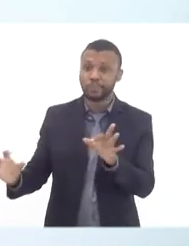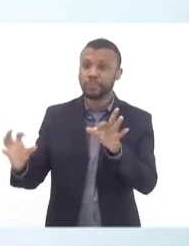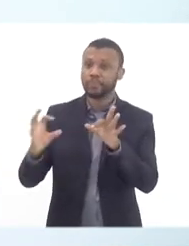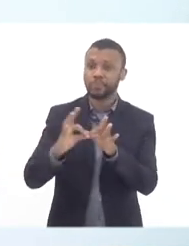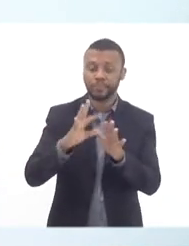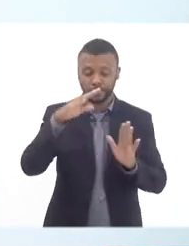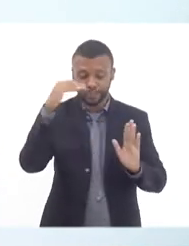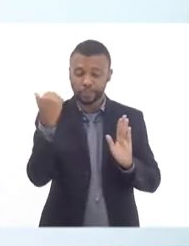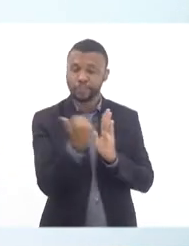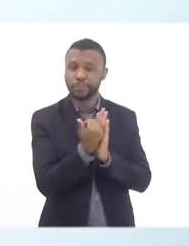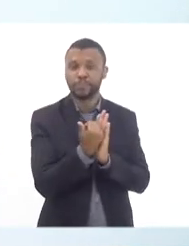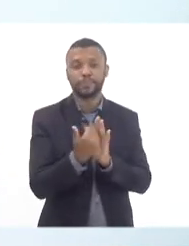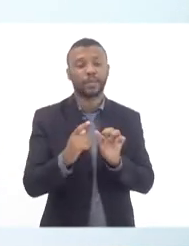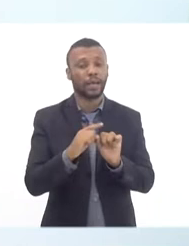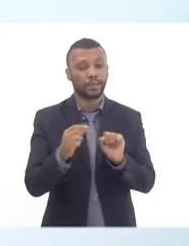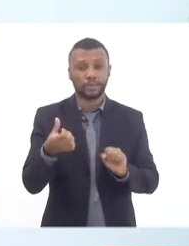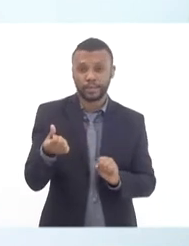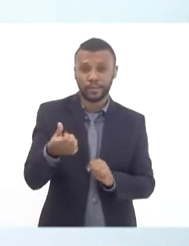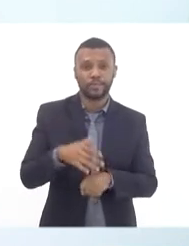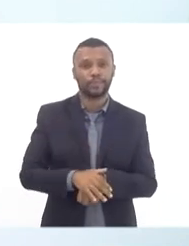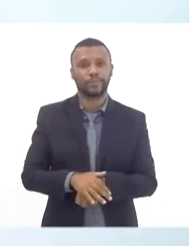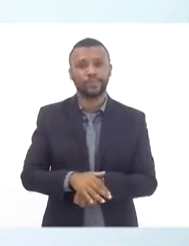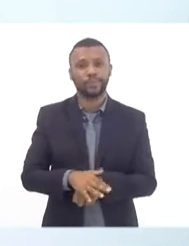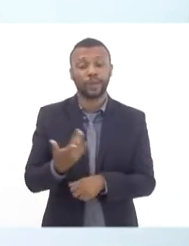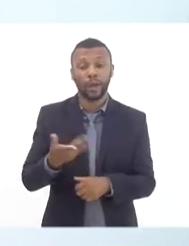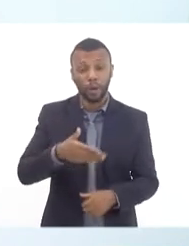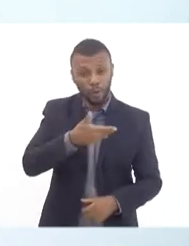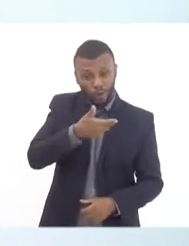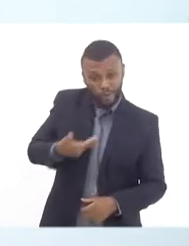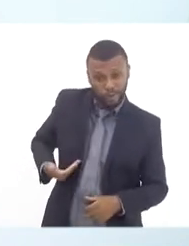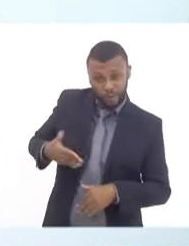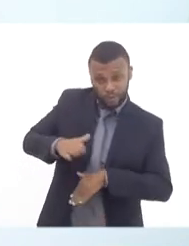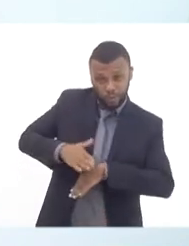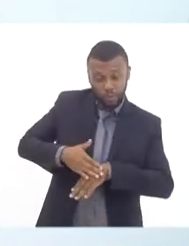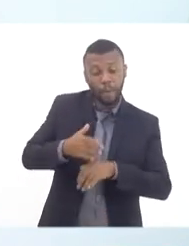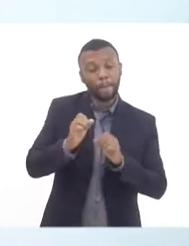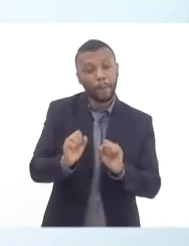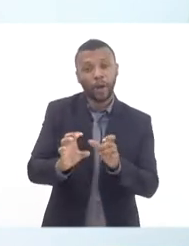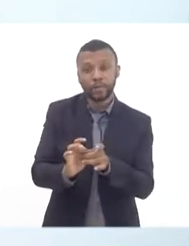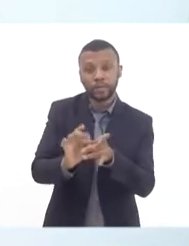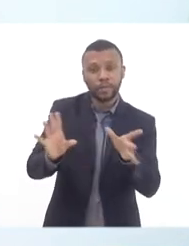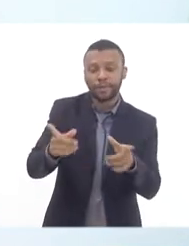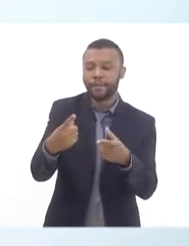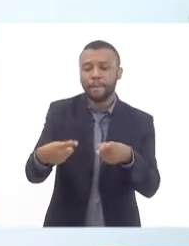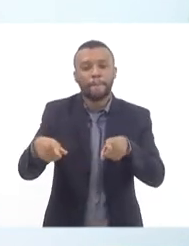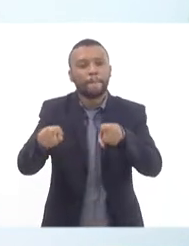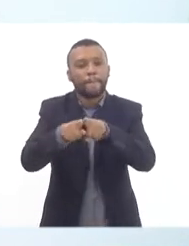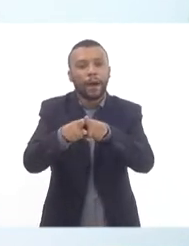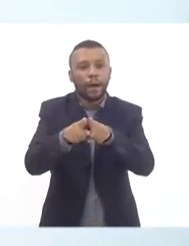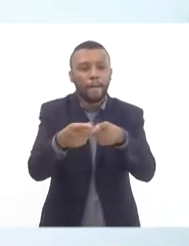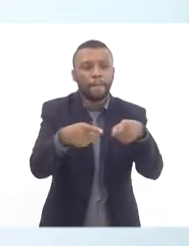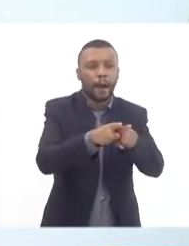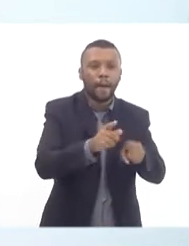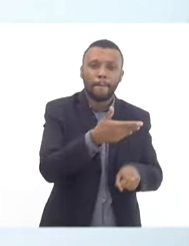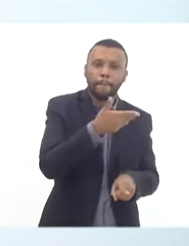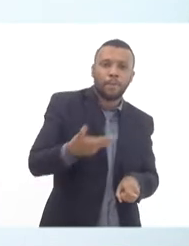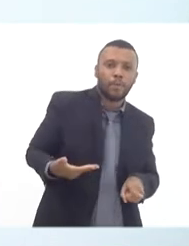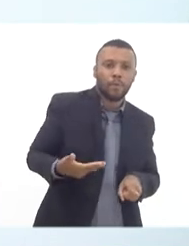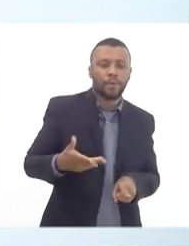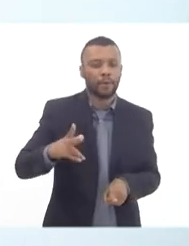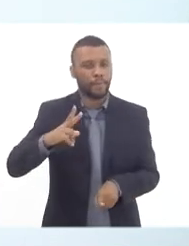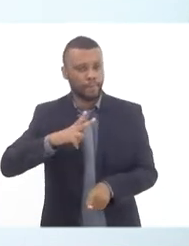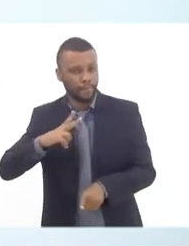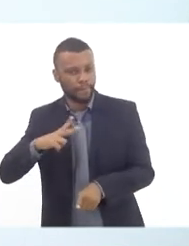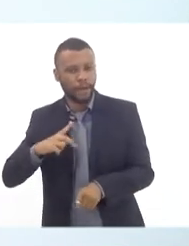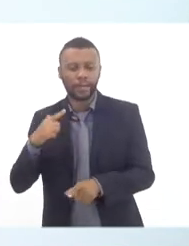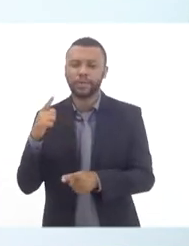Artigo 6º. Fica o Poder Executivo autorizado a realizar parcerias públicas ou privadas para o desenvolvimento de ações e